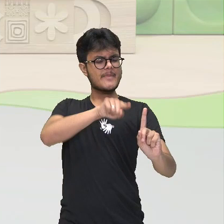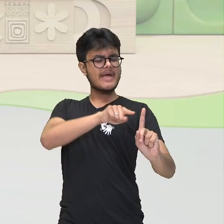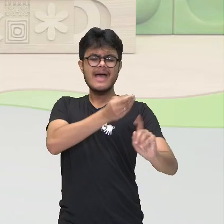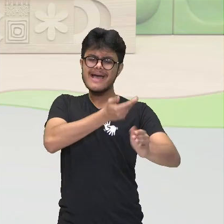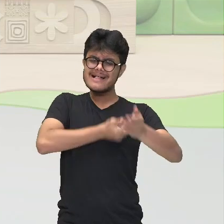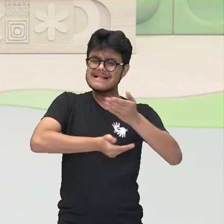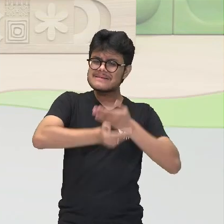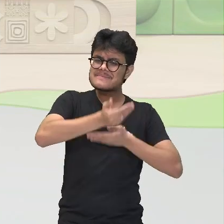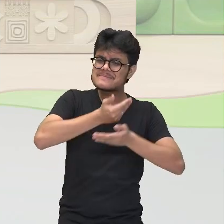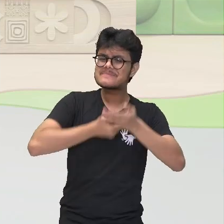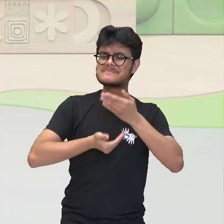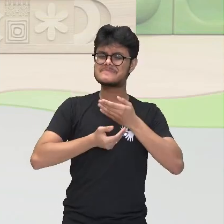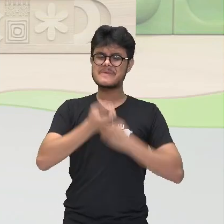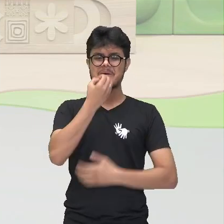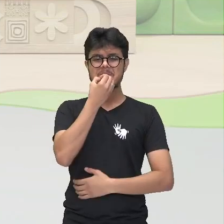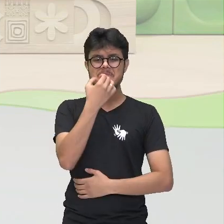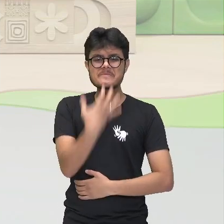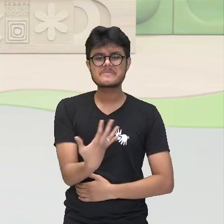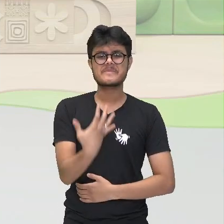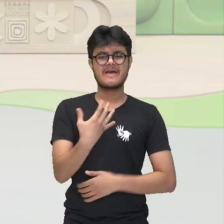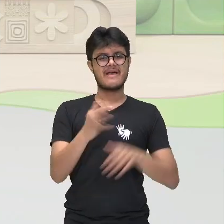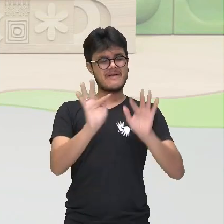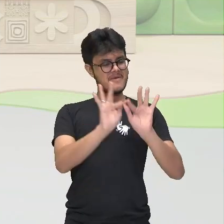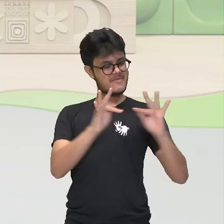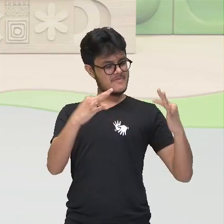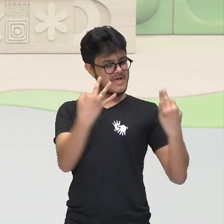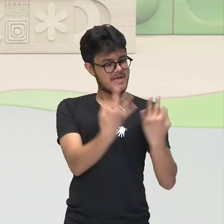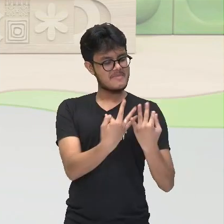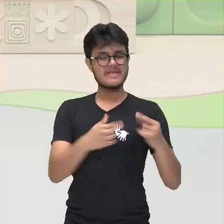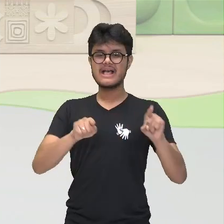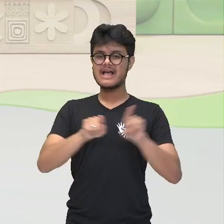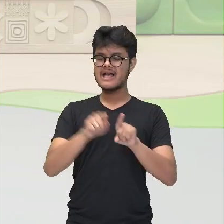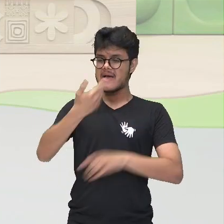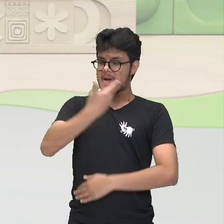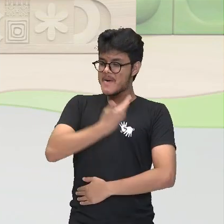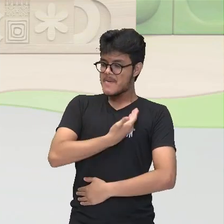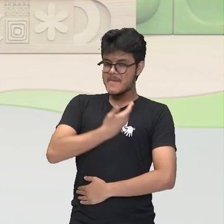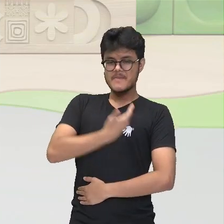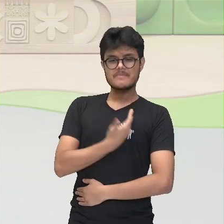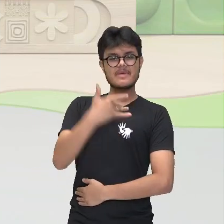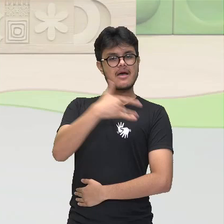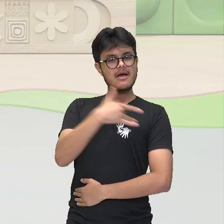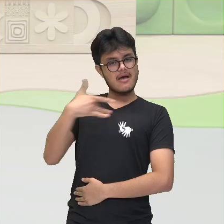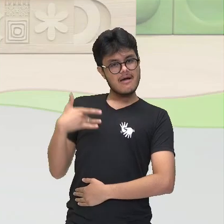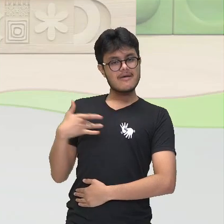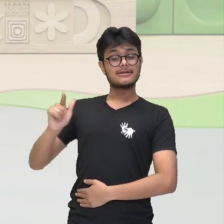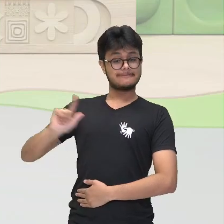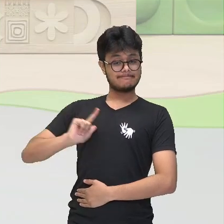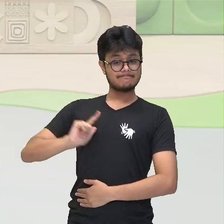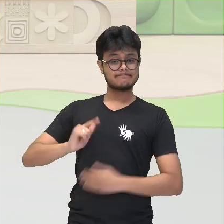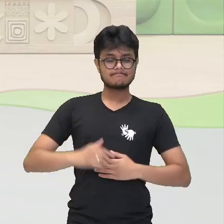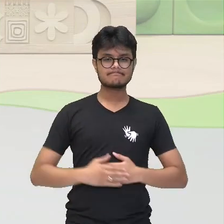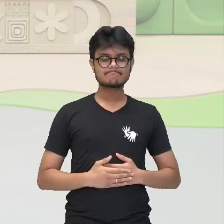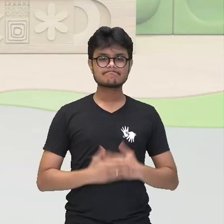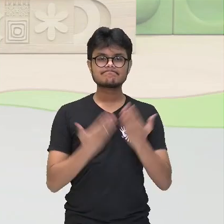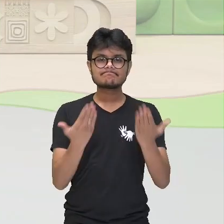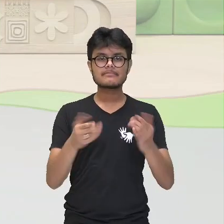bom relacionamento, tanto familiar quanto com os amigos, relacionamentos saudáveis. E também